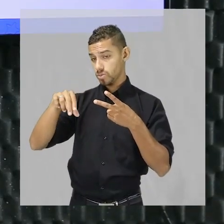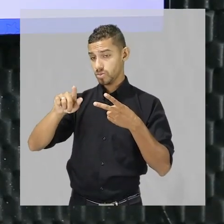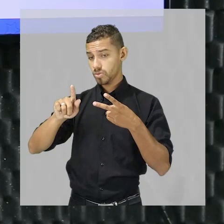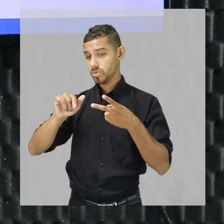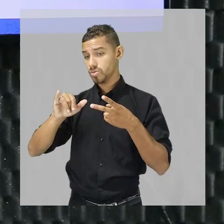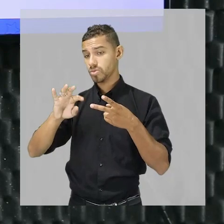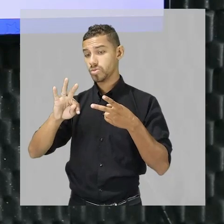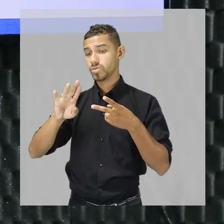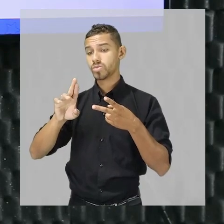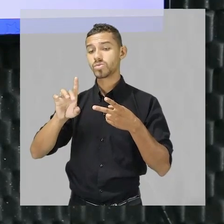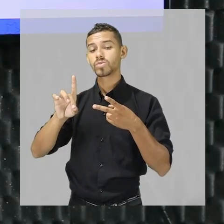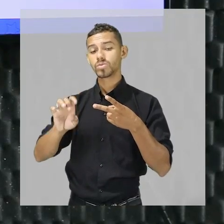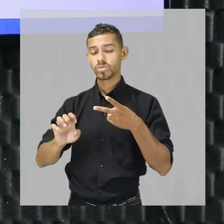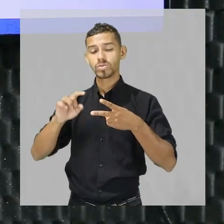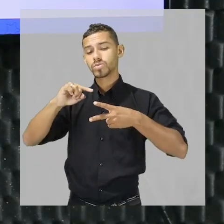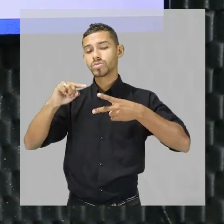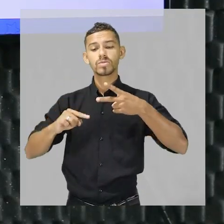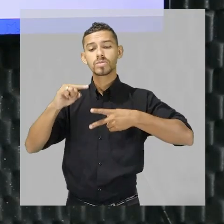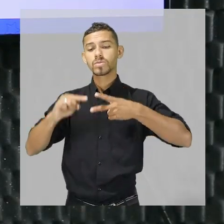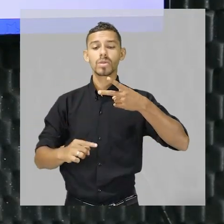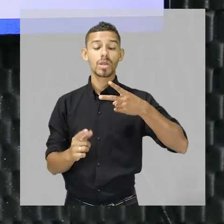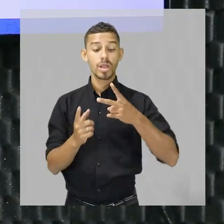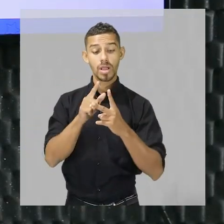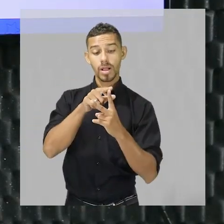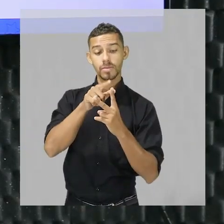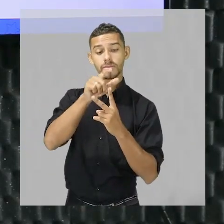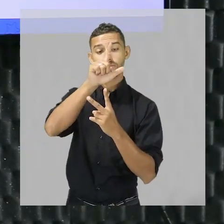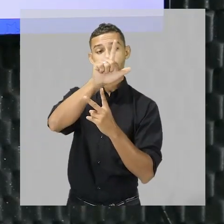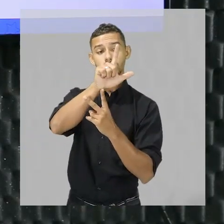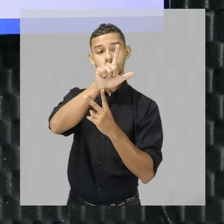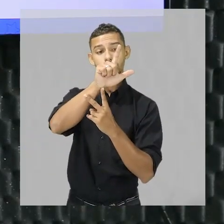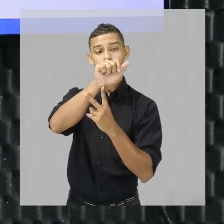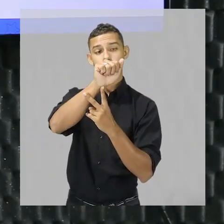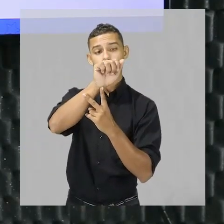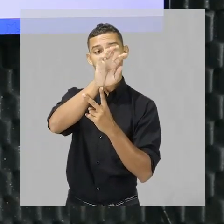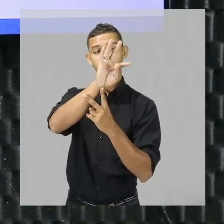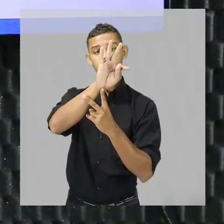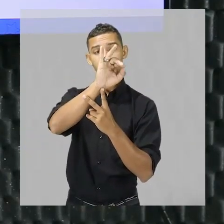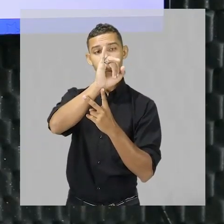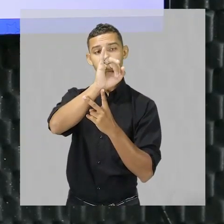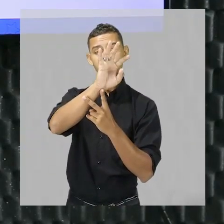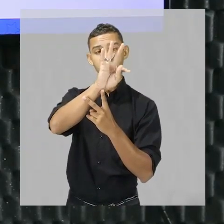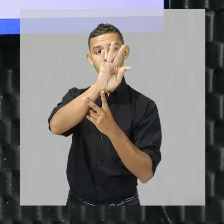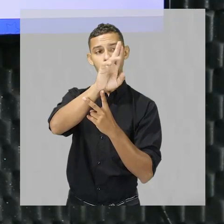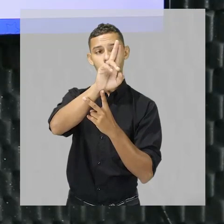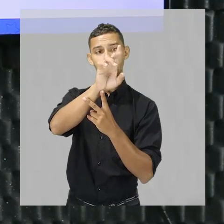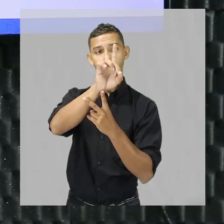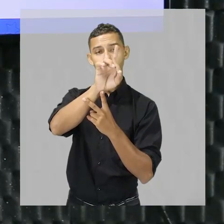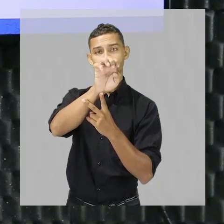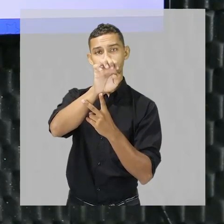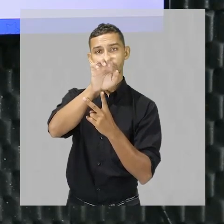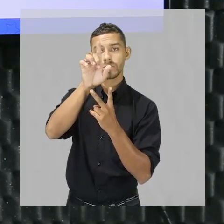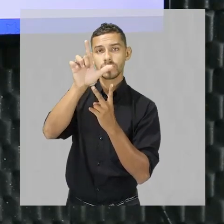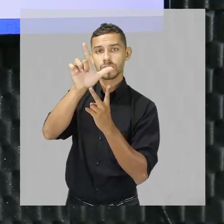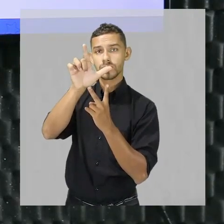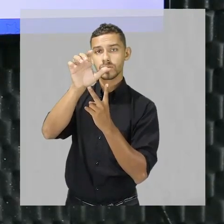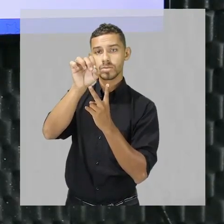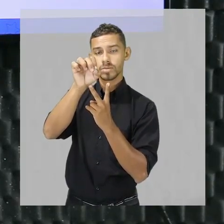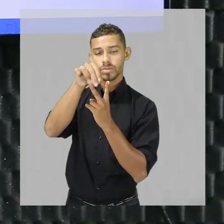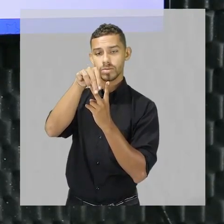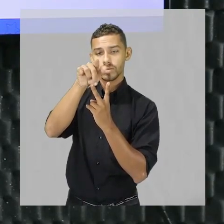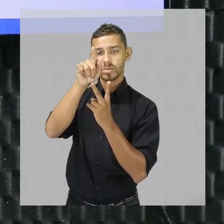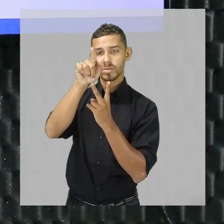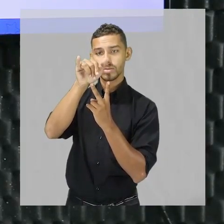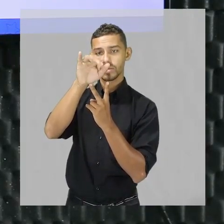estou? Galerinha, tá ali, palavras-chave. Circula, já te falei durante as nossas revisões, mas volto a dizer. Prova do